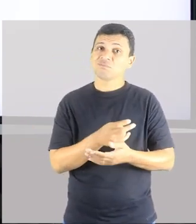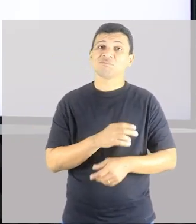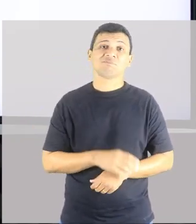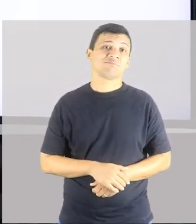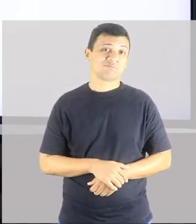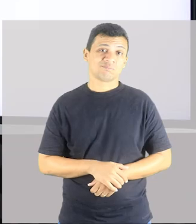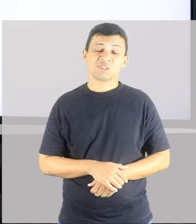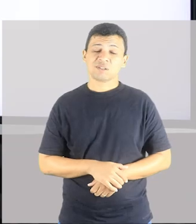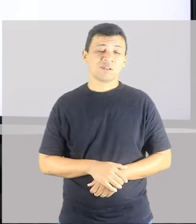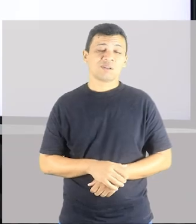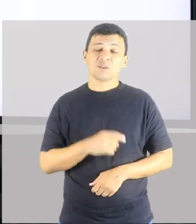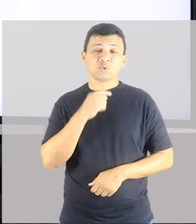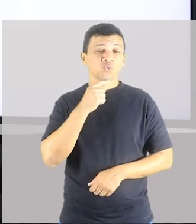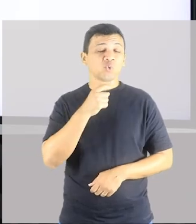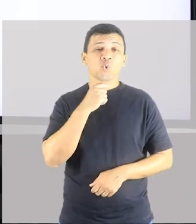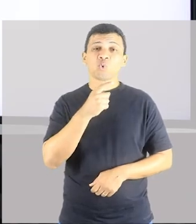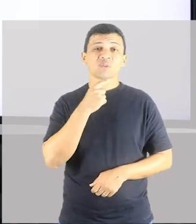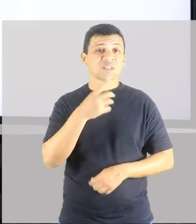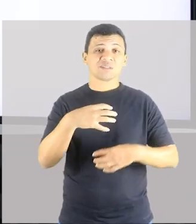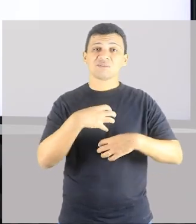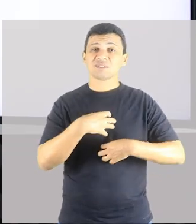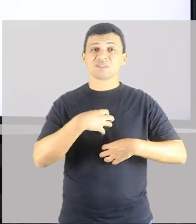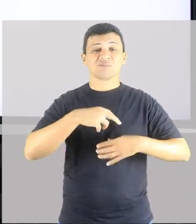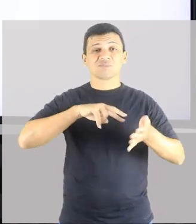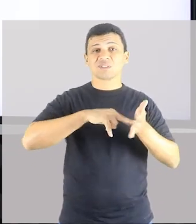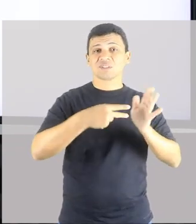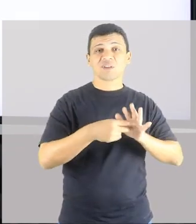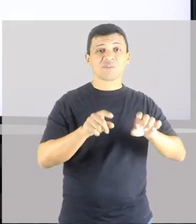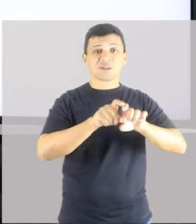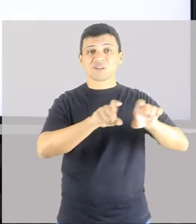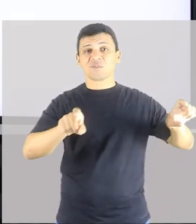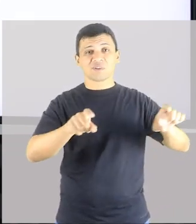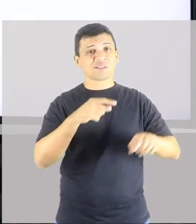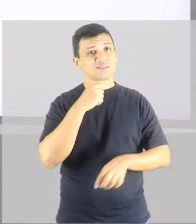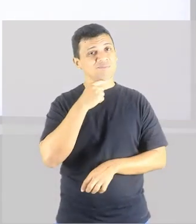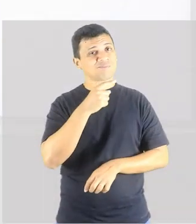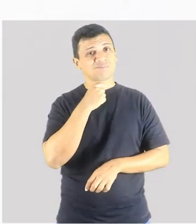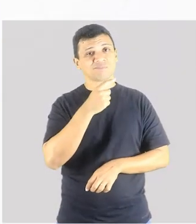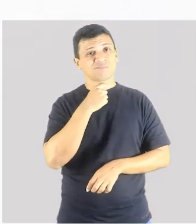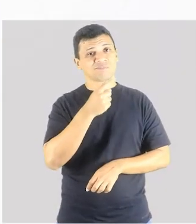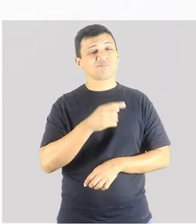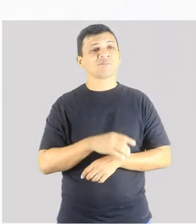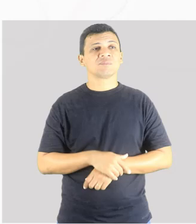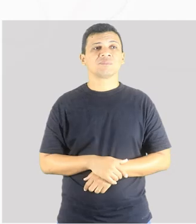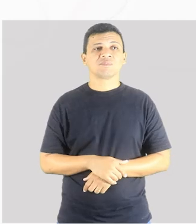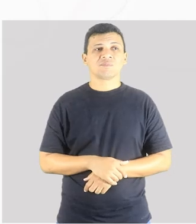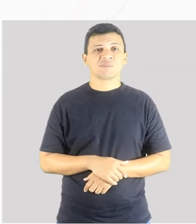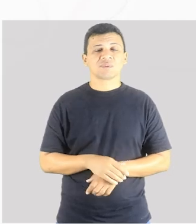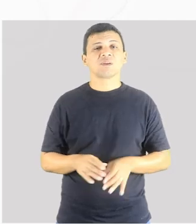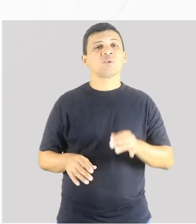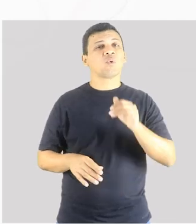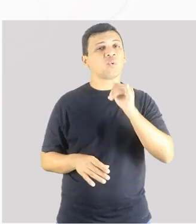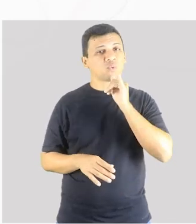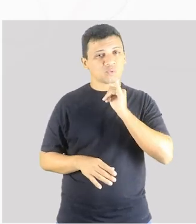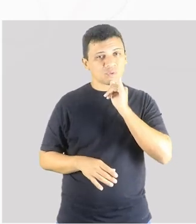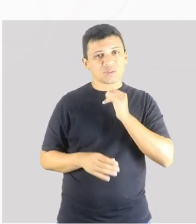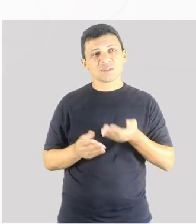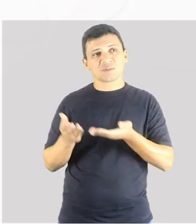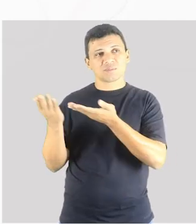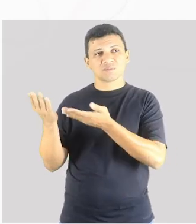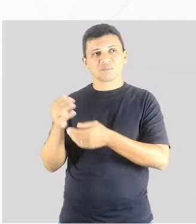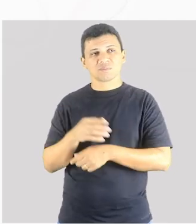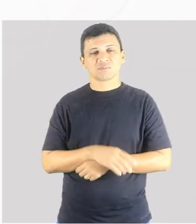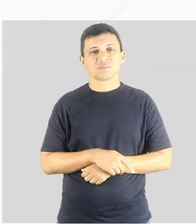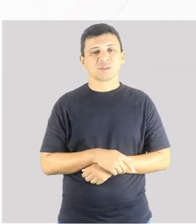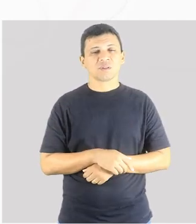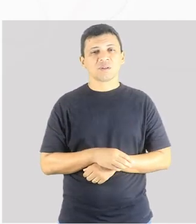que não consegue capturar o sentido que aquela pessoa gostaria de expressar. Outro exemplo, o gosto